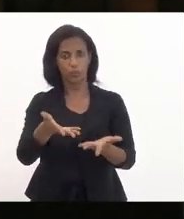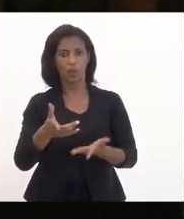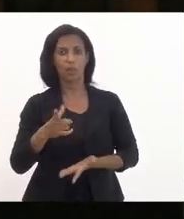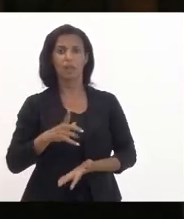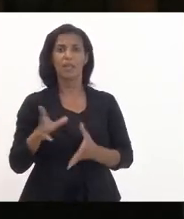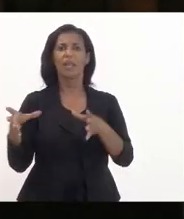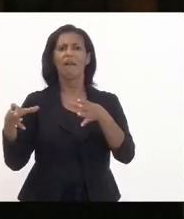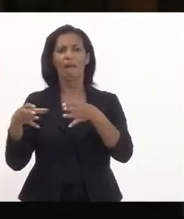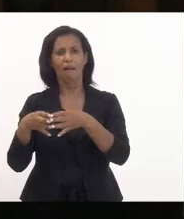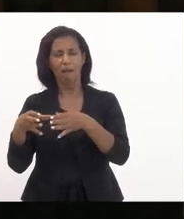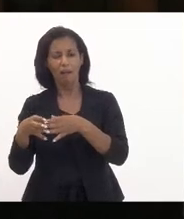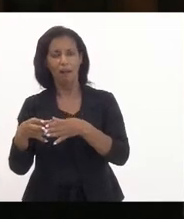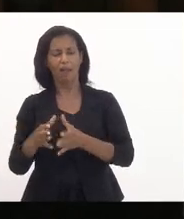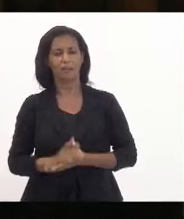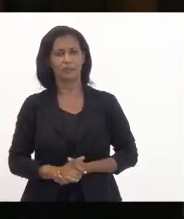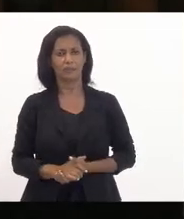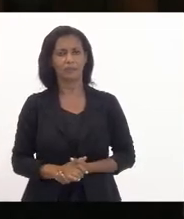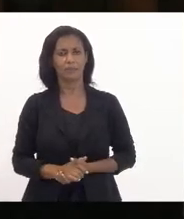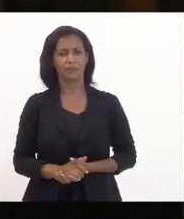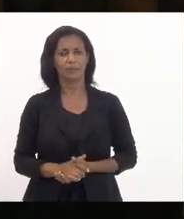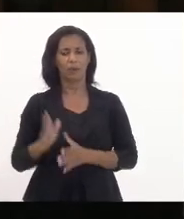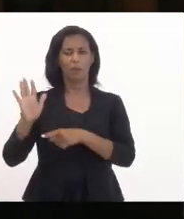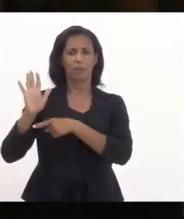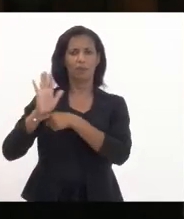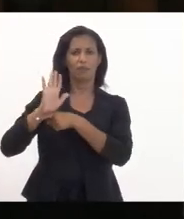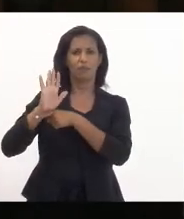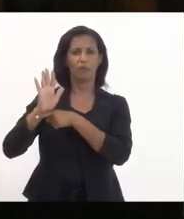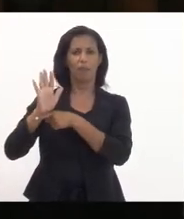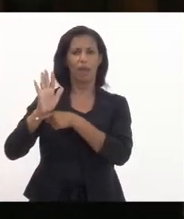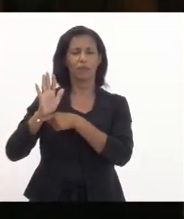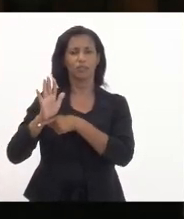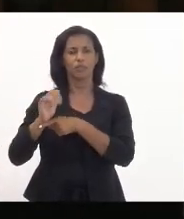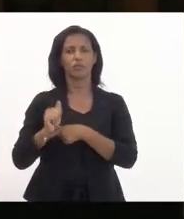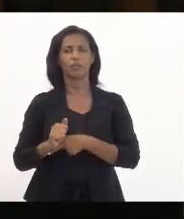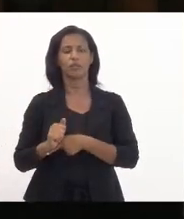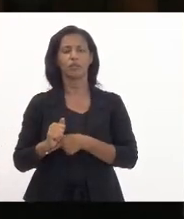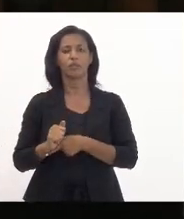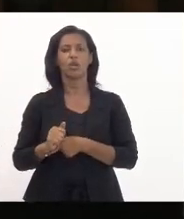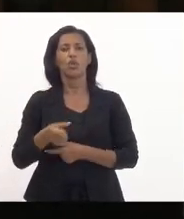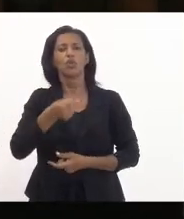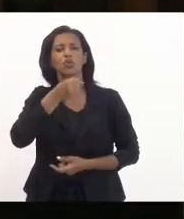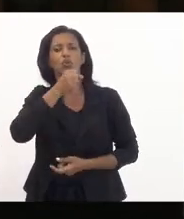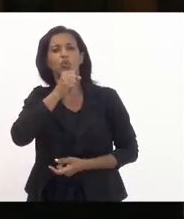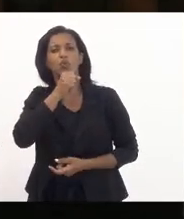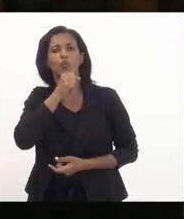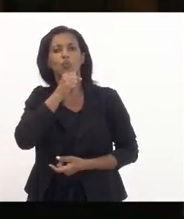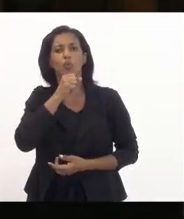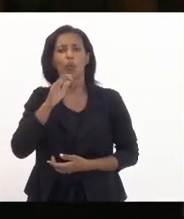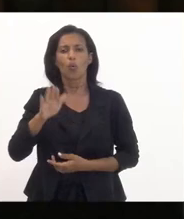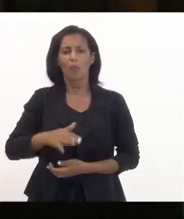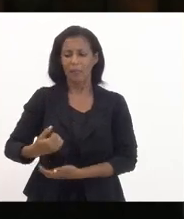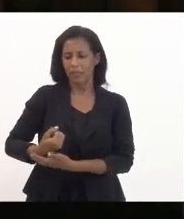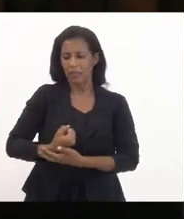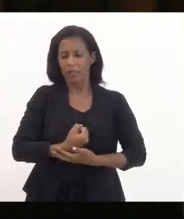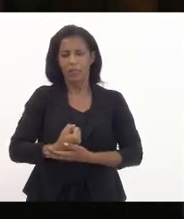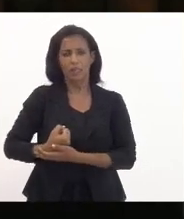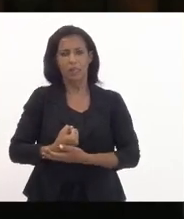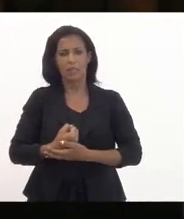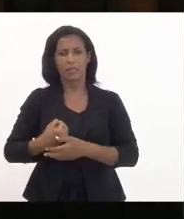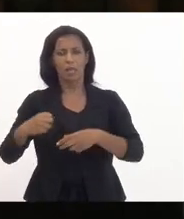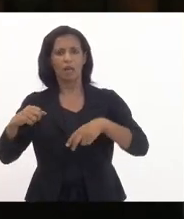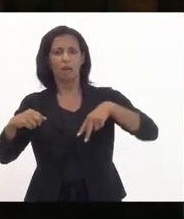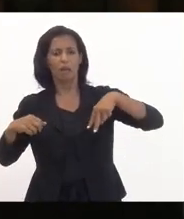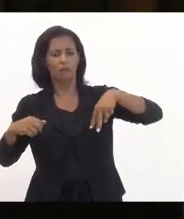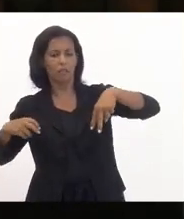aquela clássica cena flagrada por uma filmagem aérea de um avô com uma criança no colo sendo atropelada por um